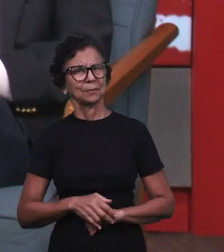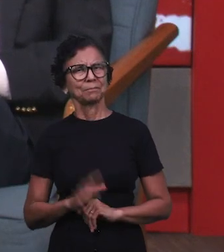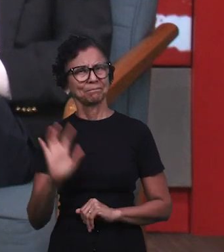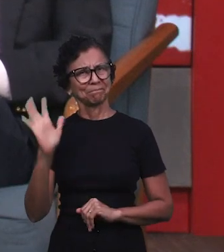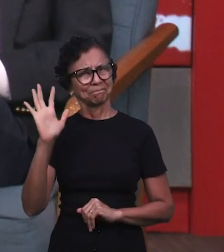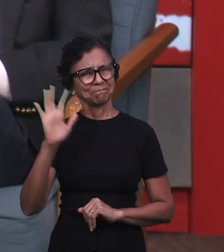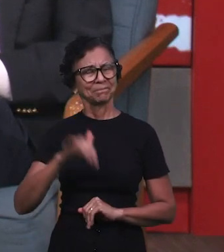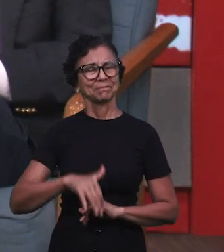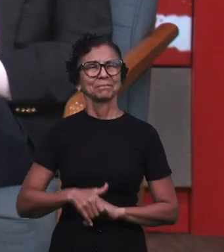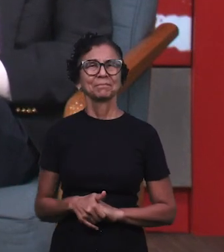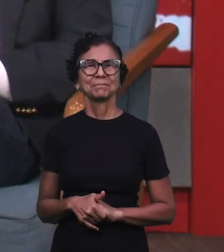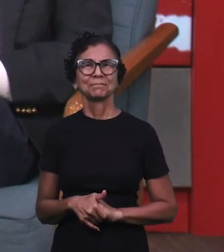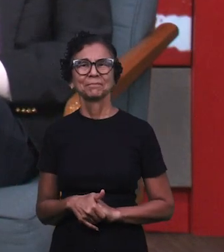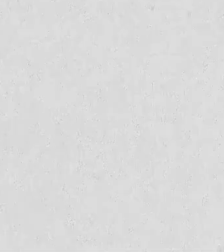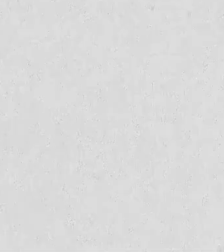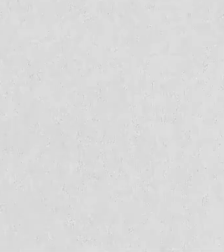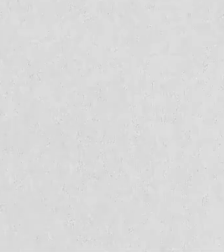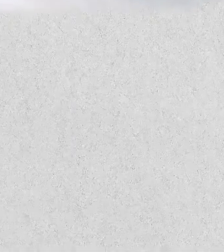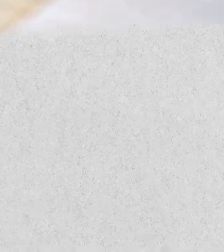Até o próximo programa.